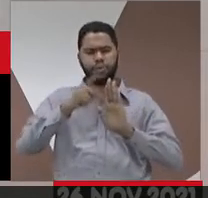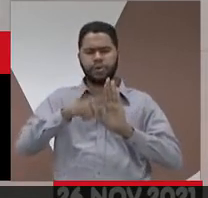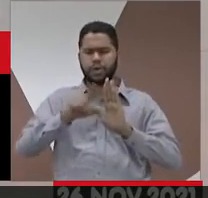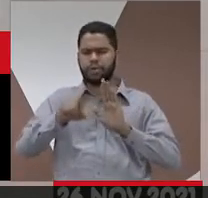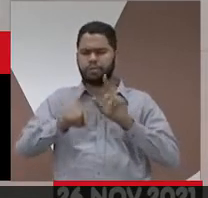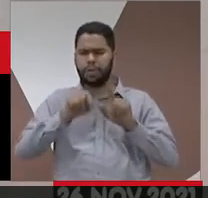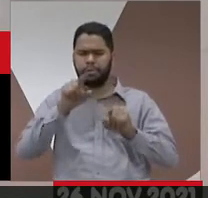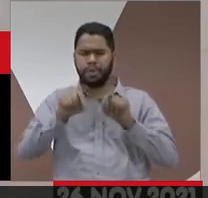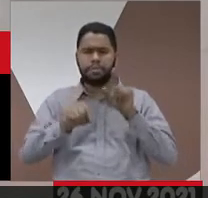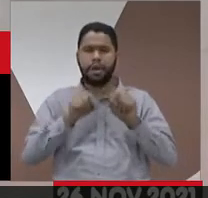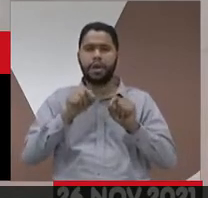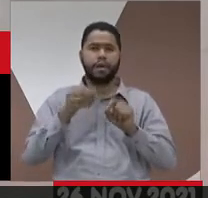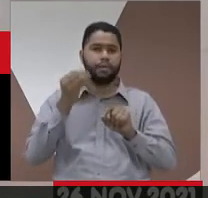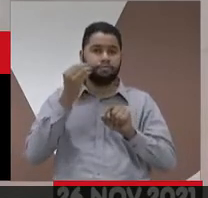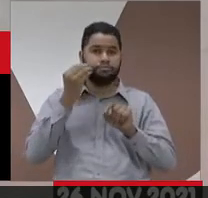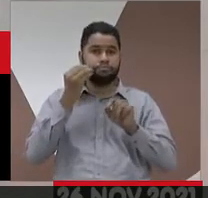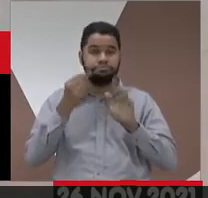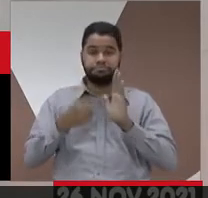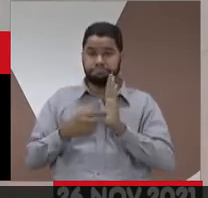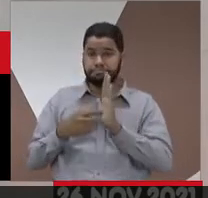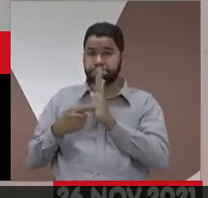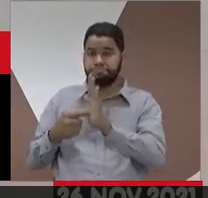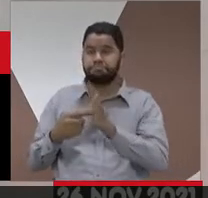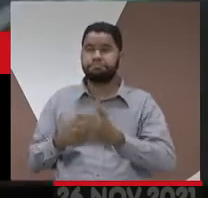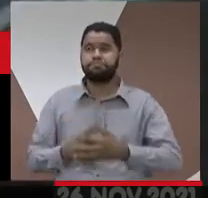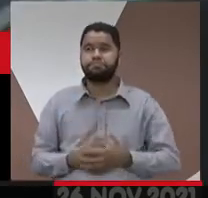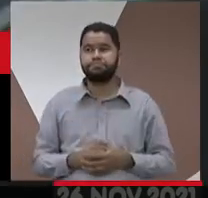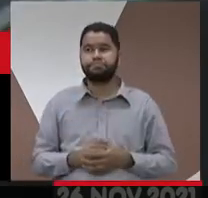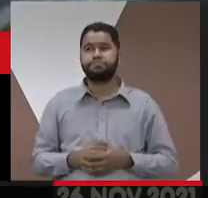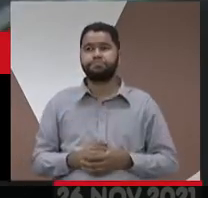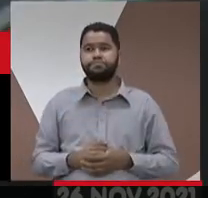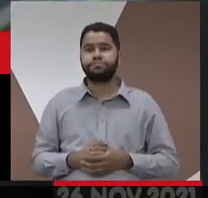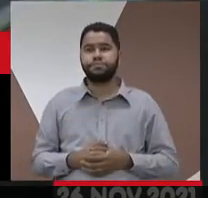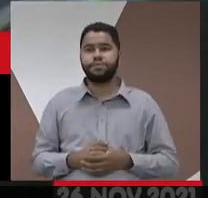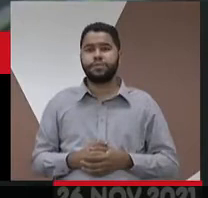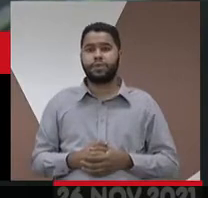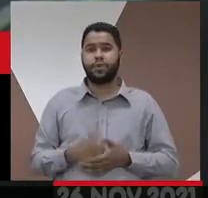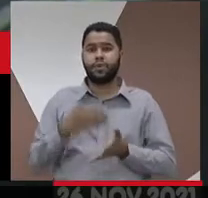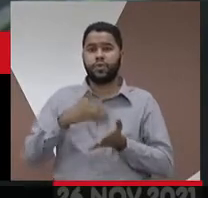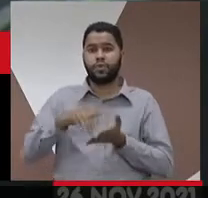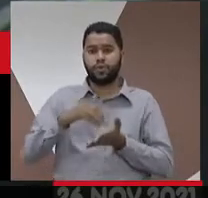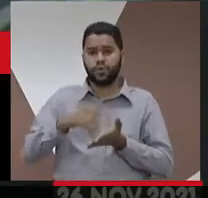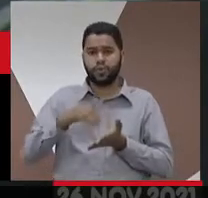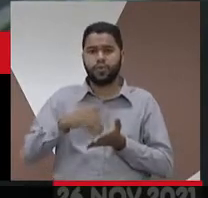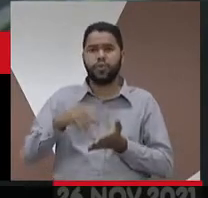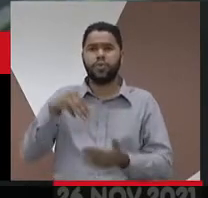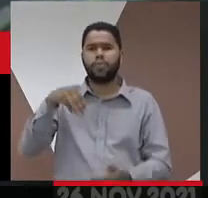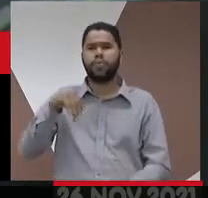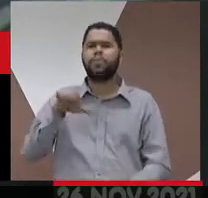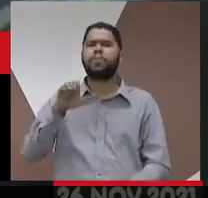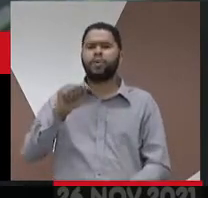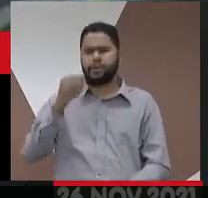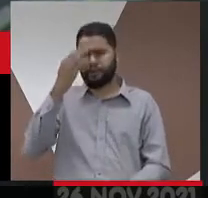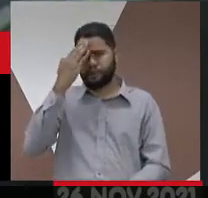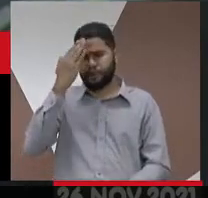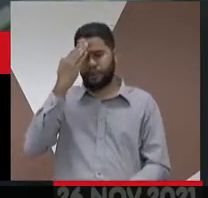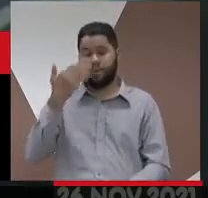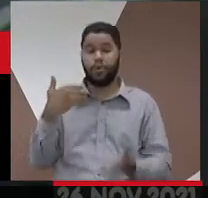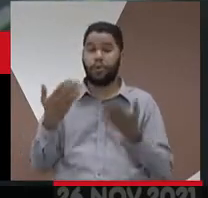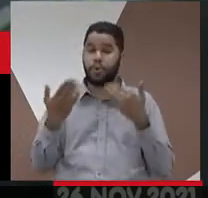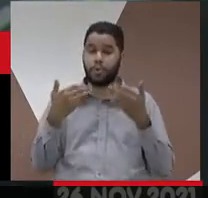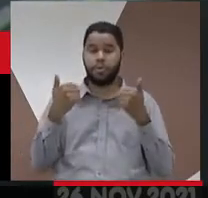alternativo para mostrar. A subsecretária Mônica Salles, conversei com ela, falei, olha, muito